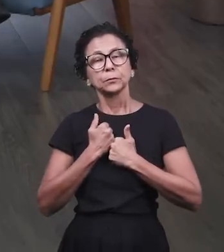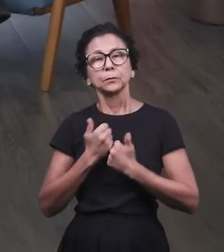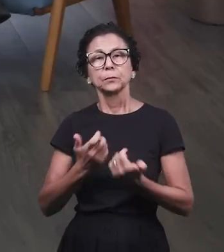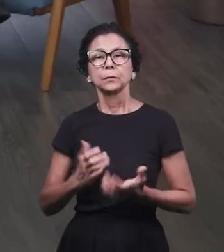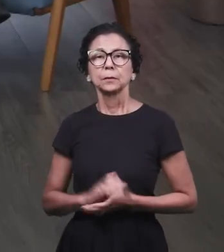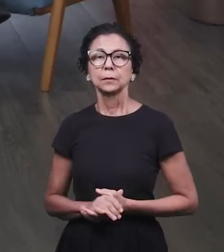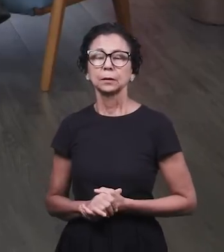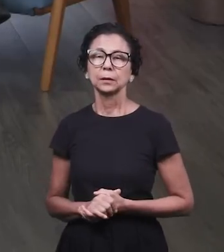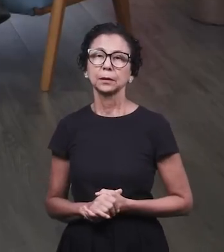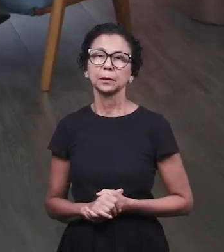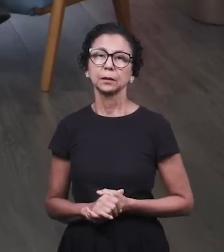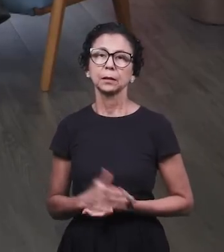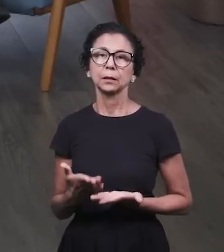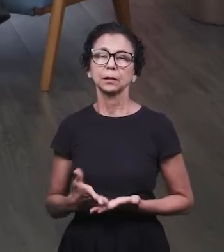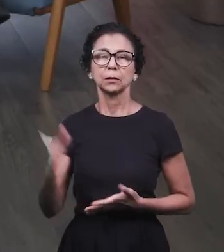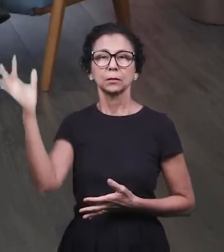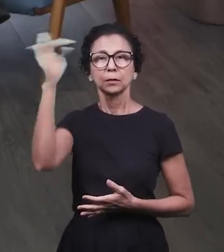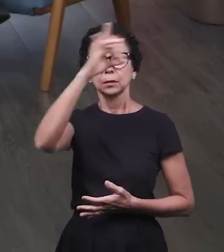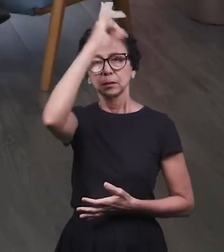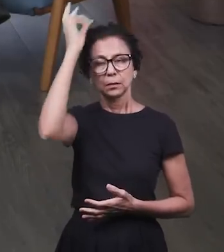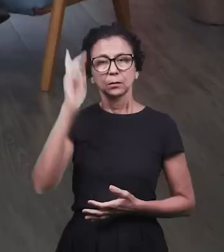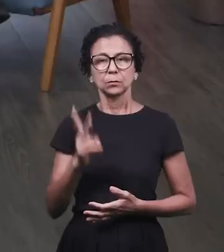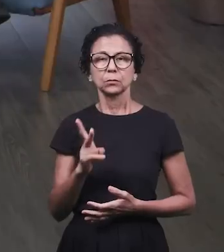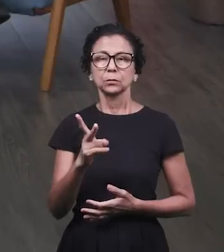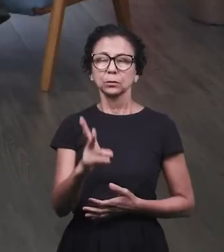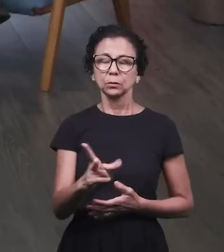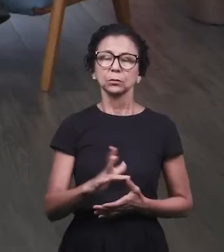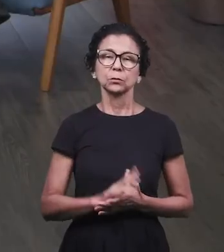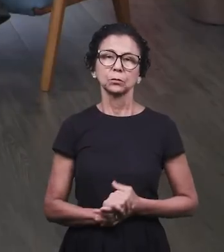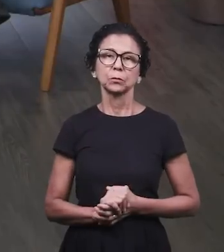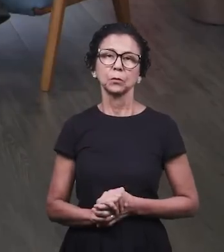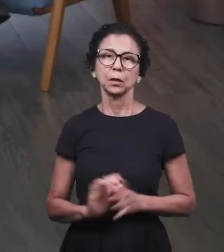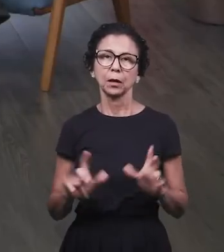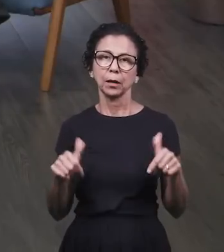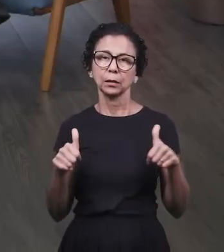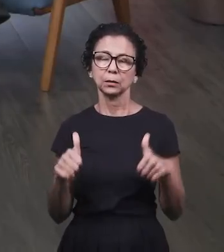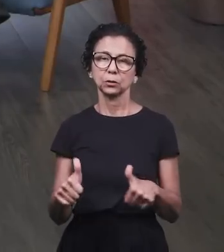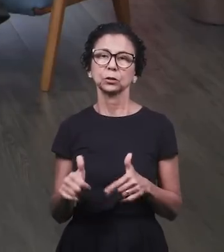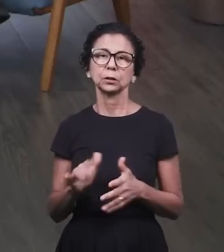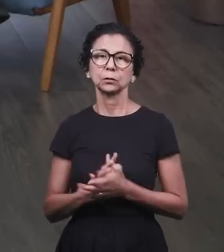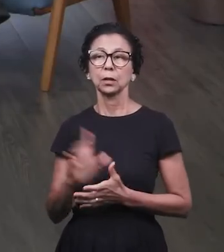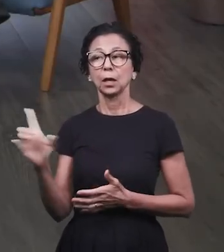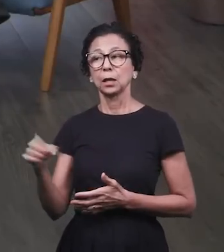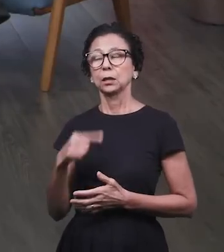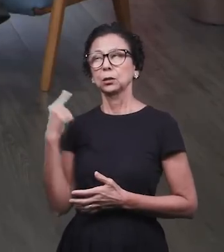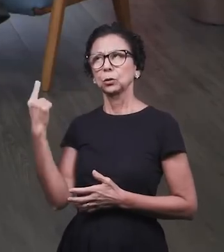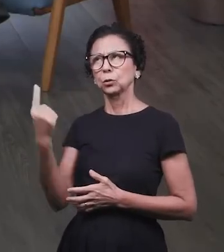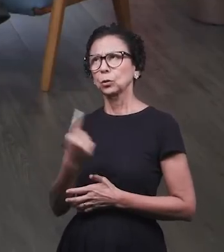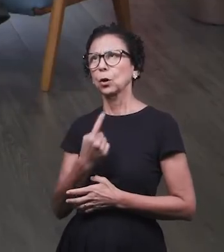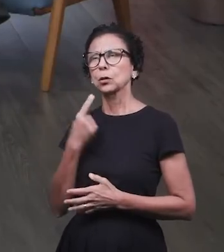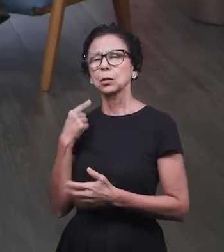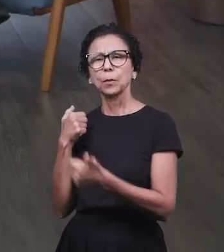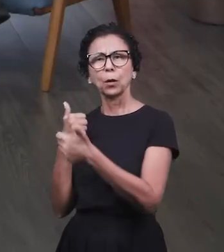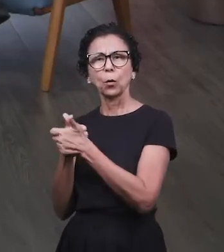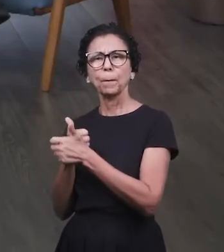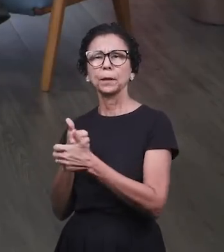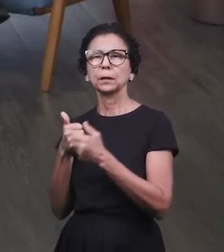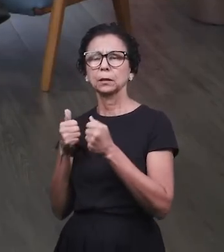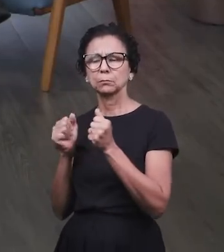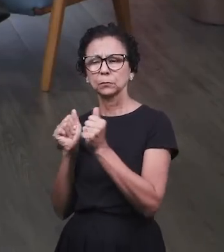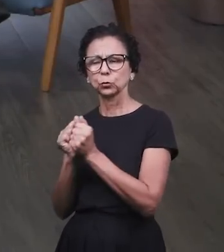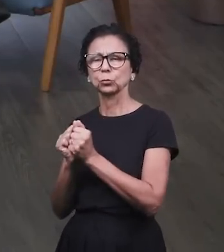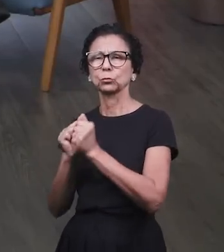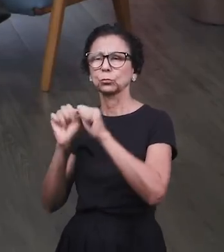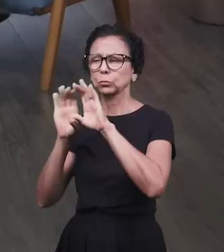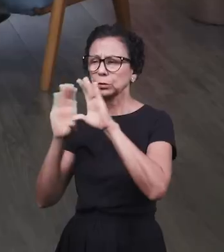e como resultado disso, nós correremos após ti. Na medida em Amém. que tu estejas, tu abras as portas da graça, nós